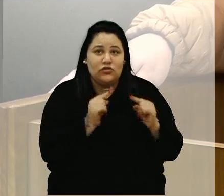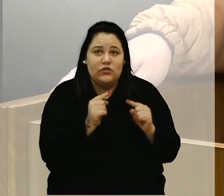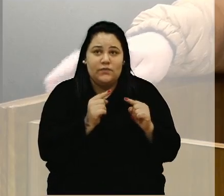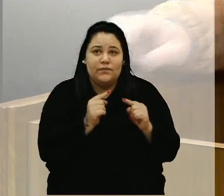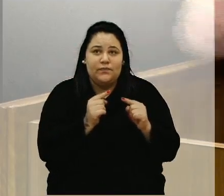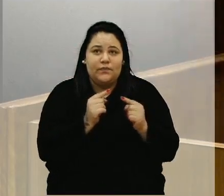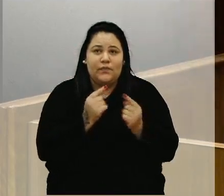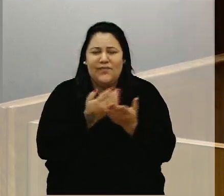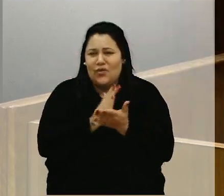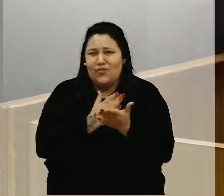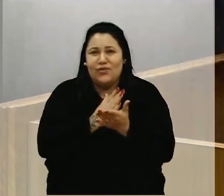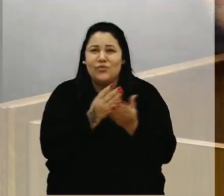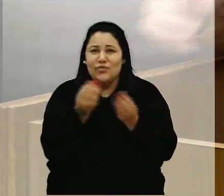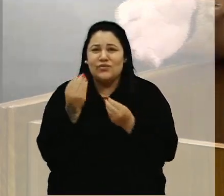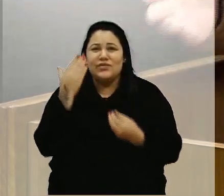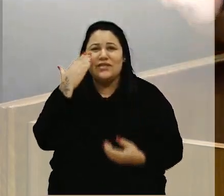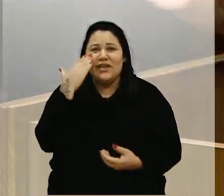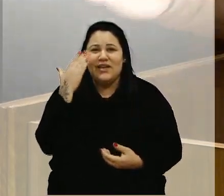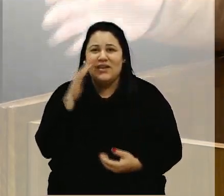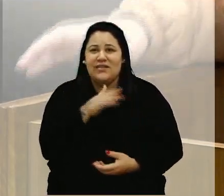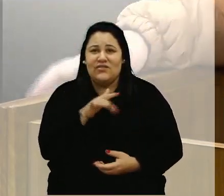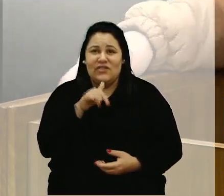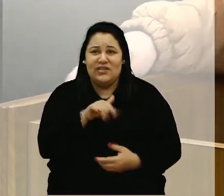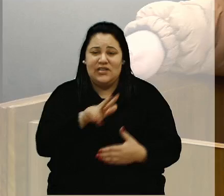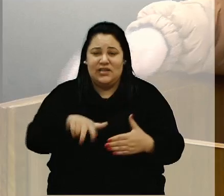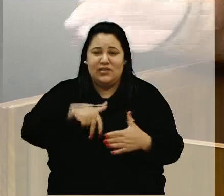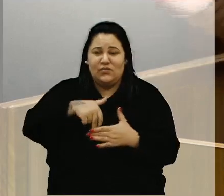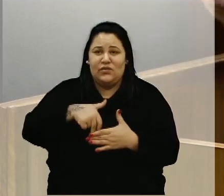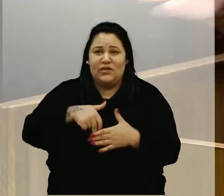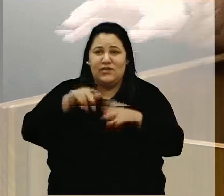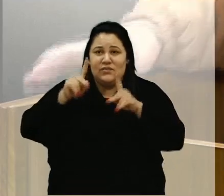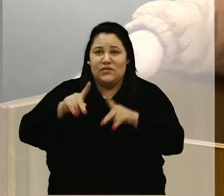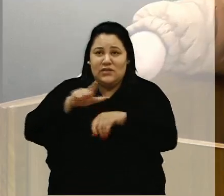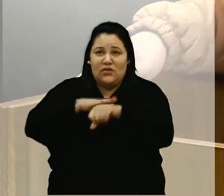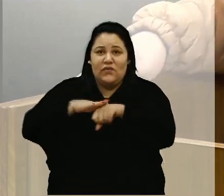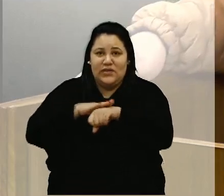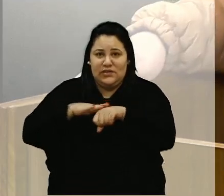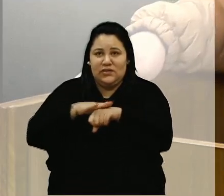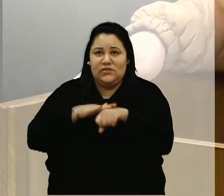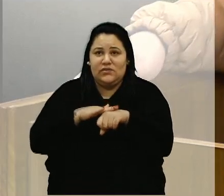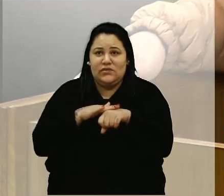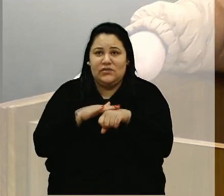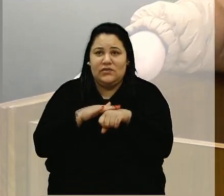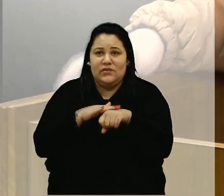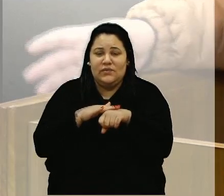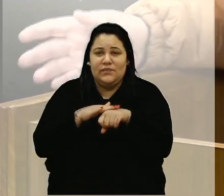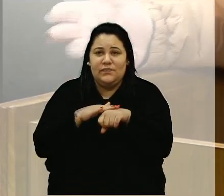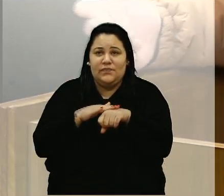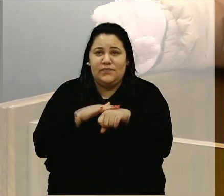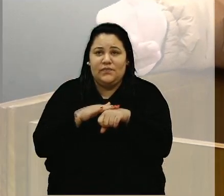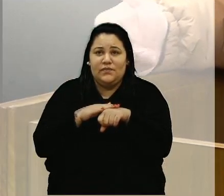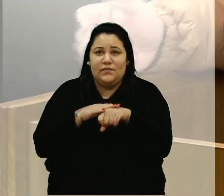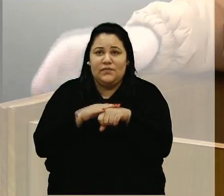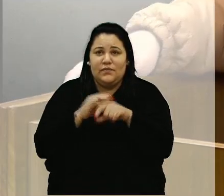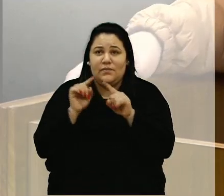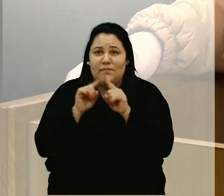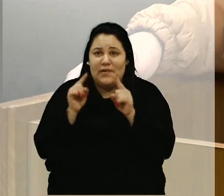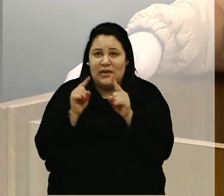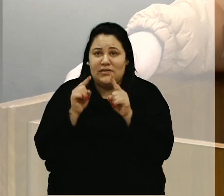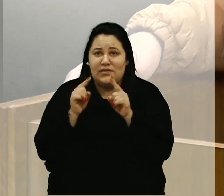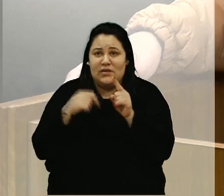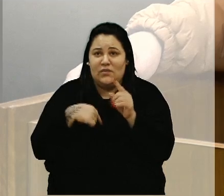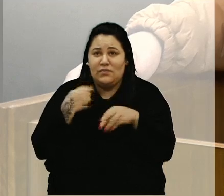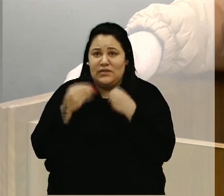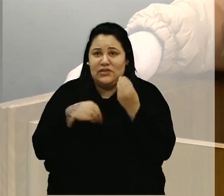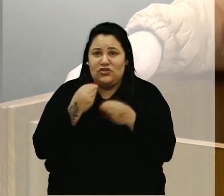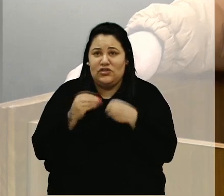incomodou muito. Eu sei que quando a gente está aqui na tribuna, acontece justamente isso, das pessoas estarem conversando, os colegas estarem conversando, mas talvez por eu ser novo, eu me senti muito incomodado que o